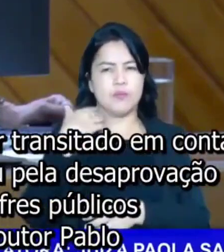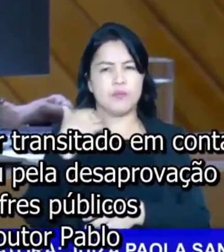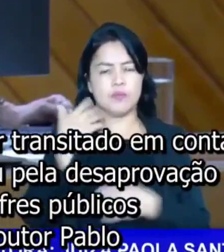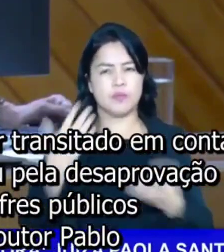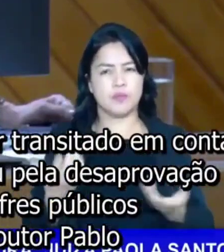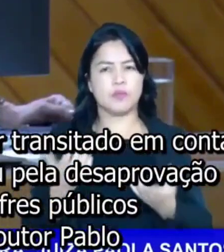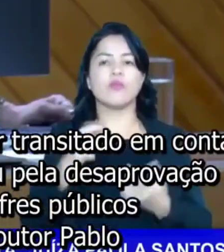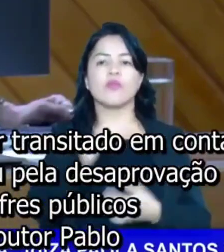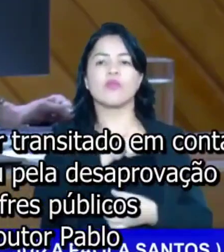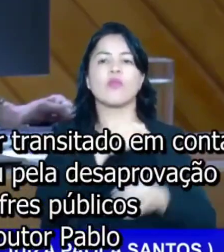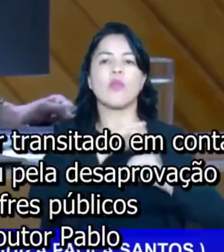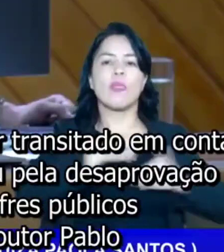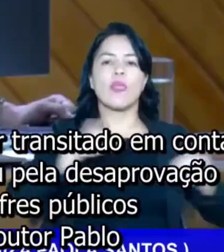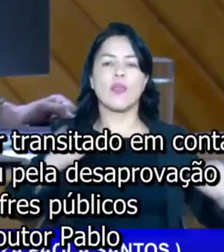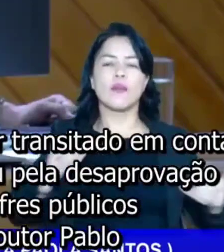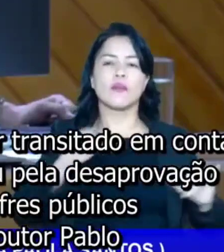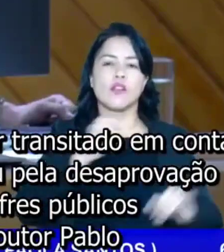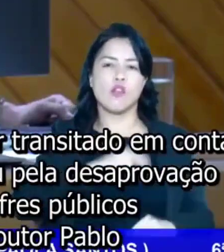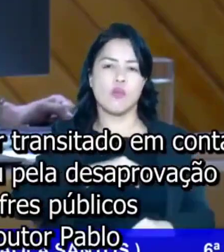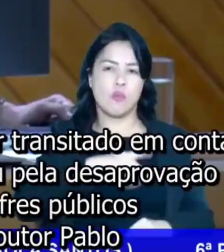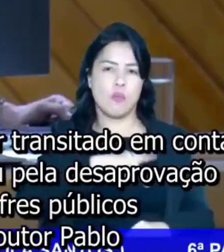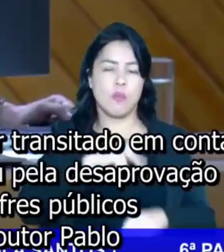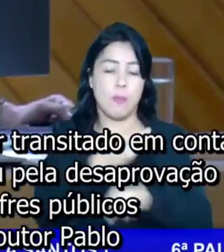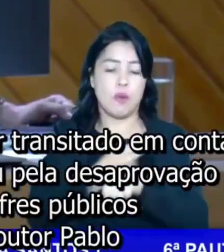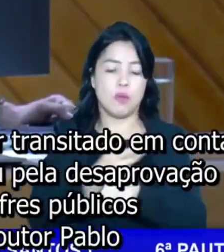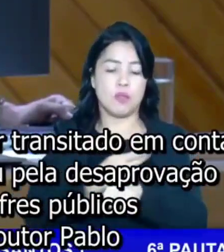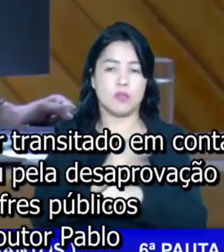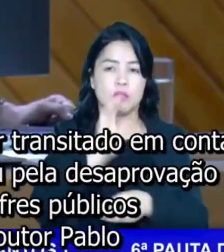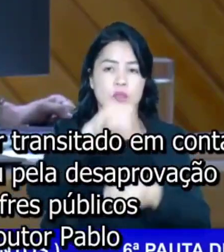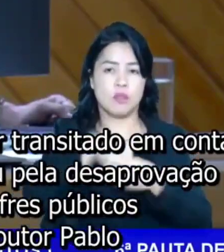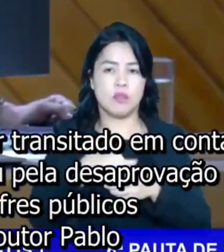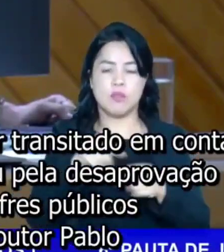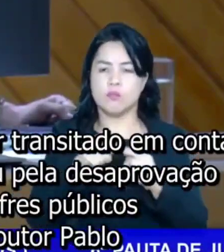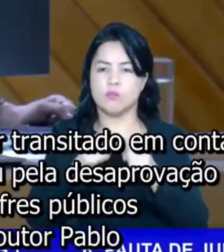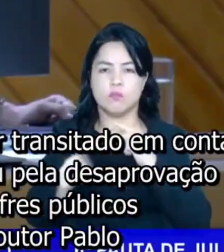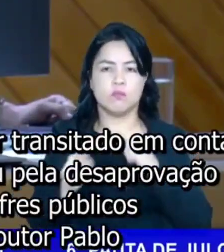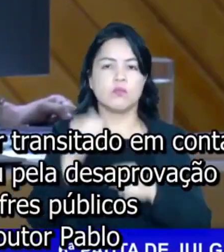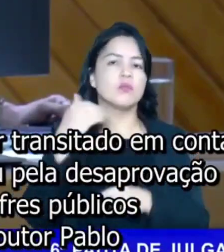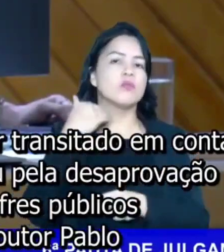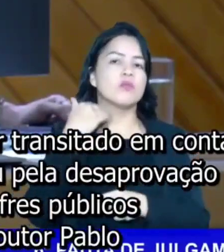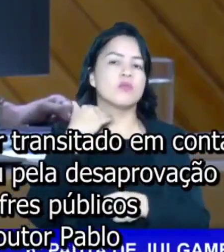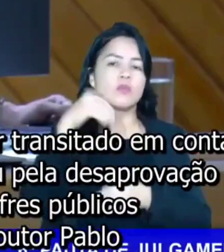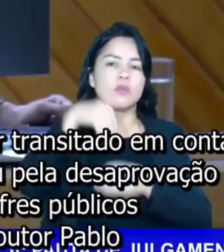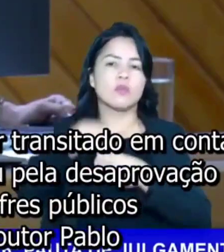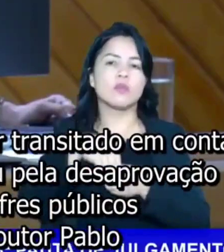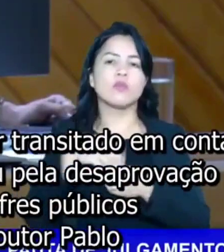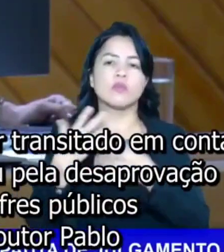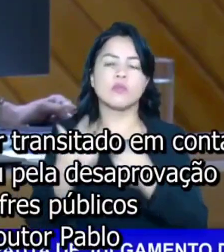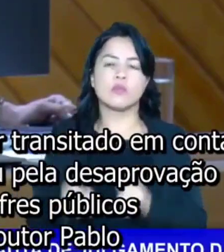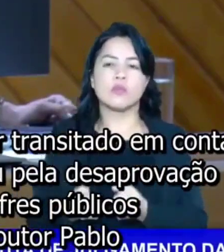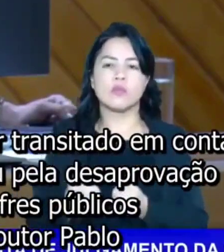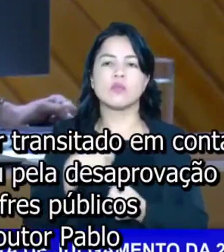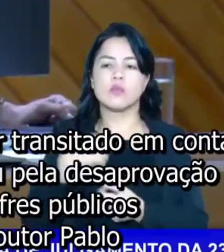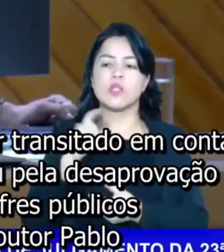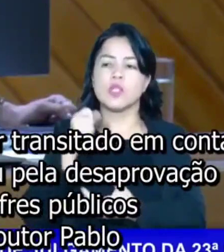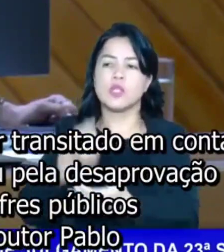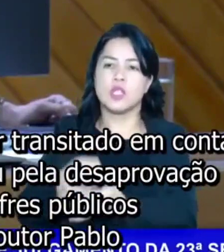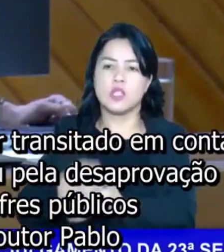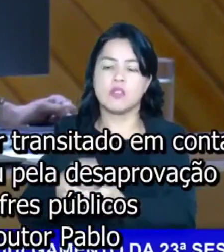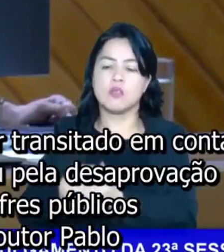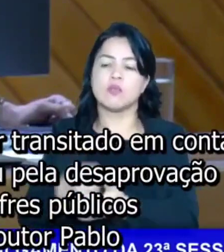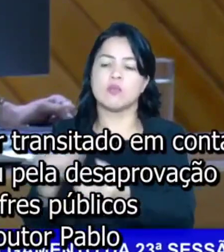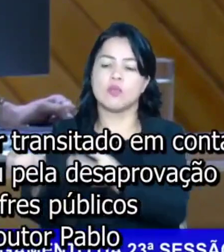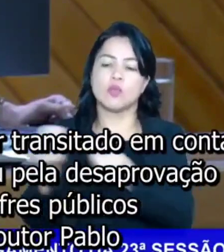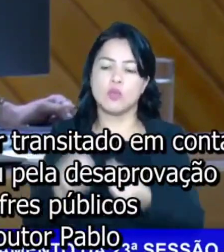Em manifestação, a Procuradoria Eleitoral opinou pela desaprovação das contas e determinação de recolhimento aos cofres públicos